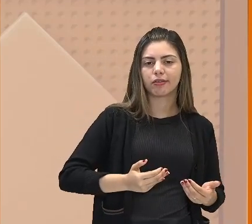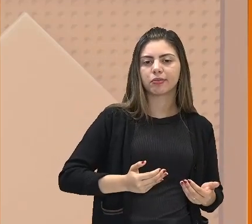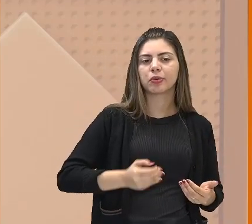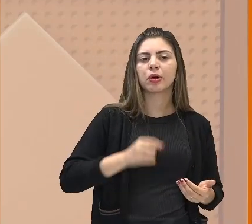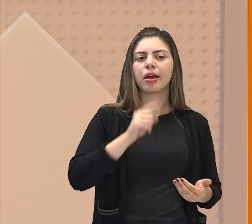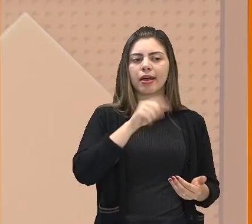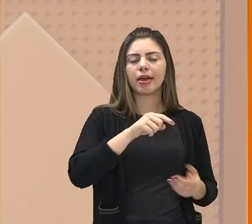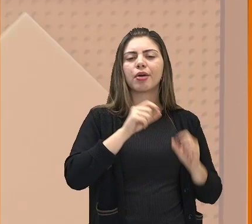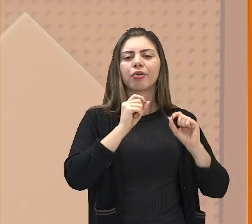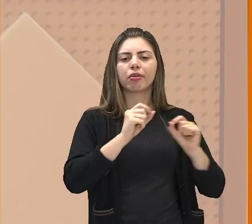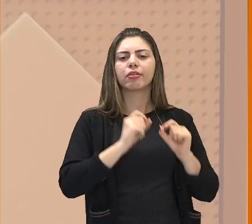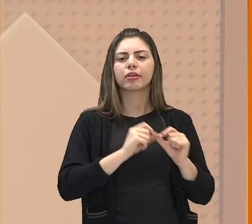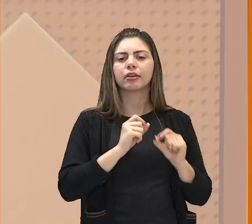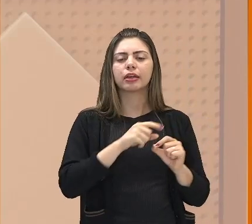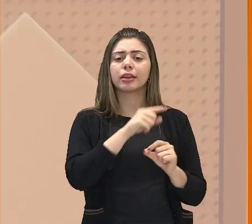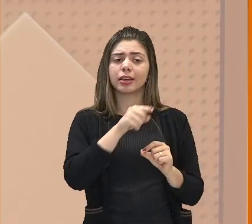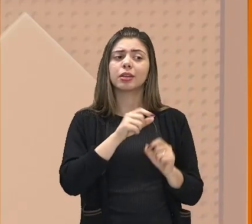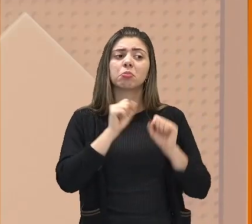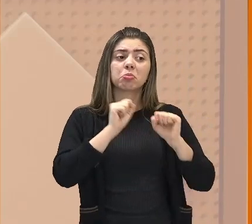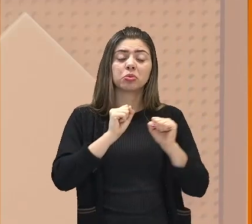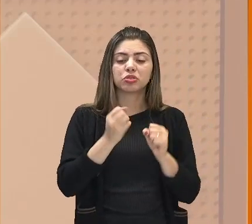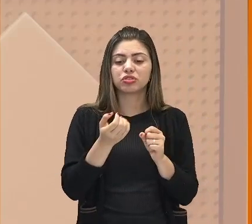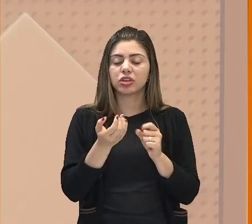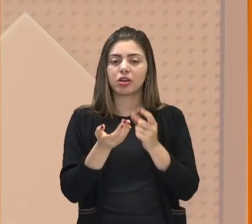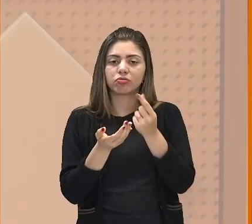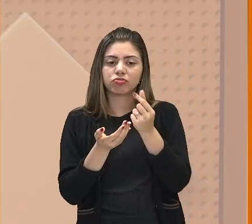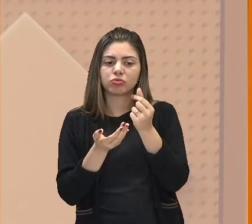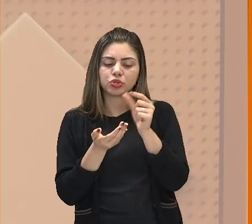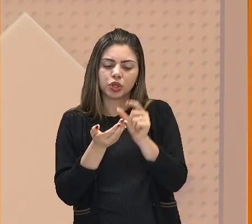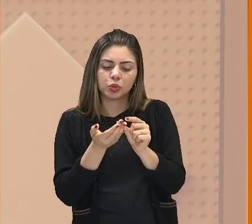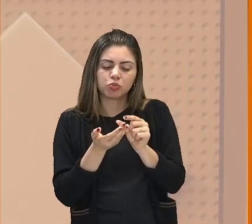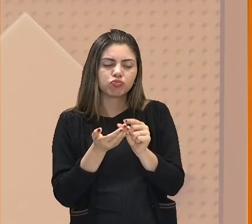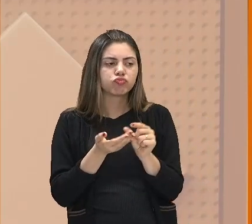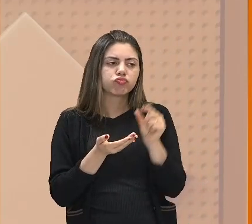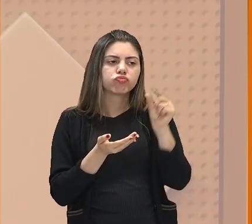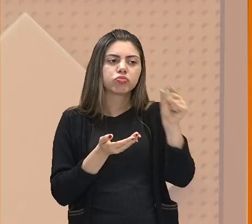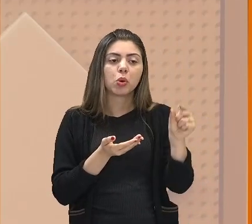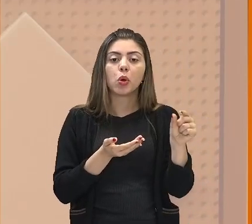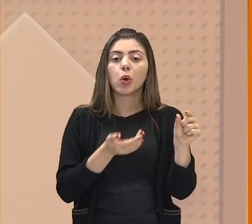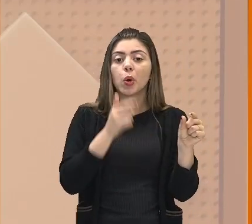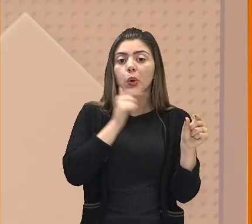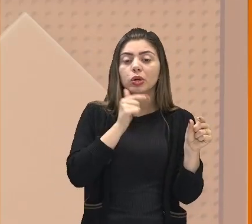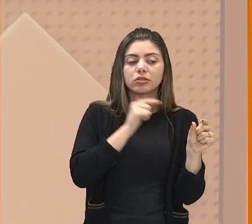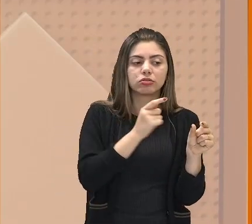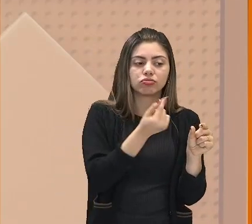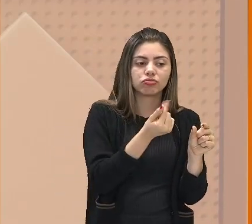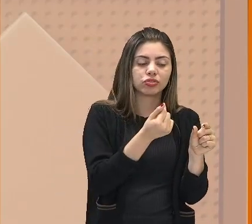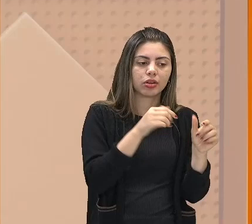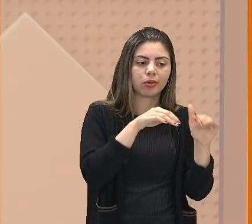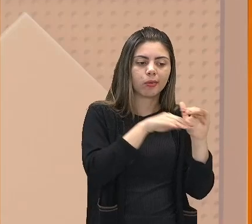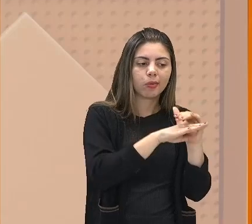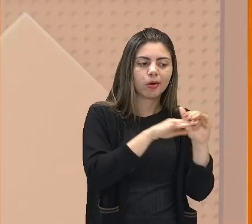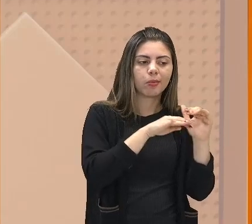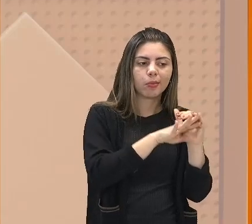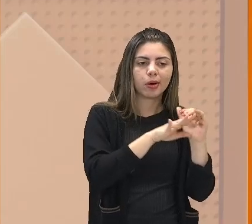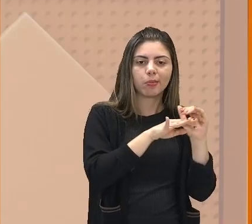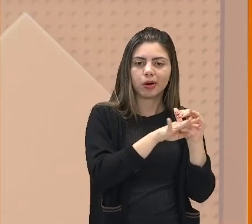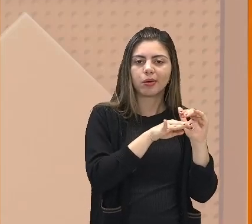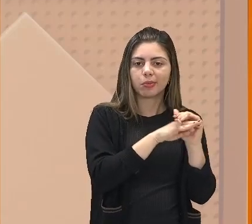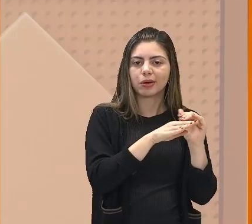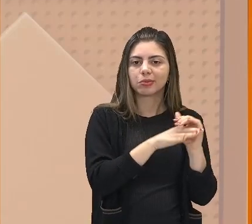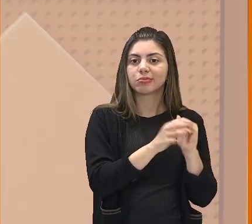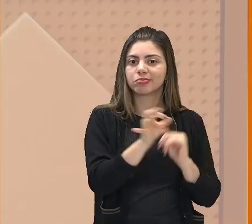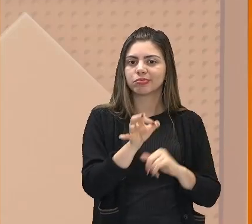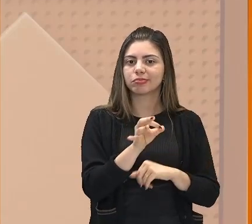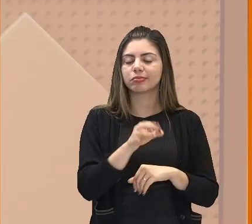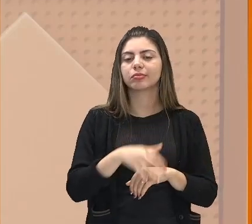esse tipo de escravizado de ganho, ele poderia ali conseguir, né, acumular uma certa quantia, né, um certo valor